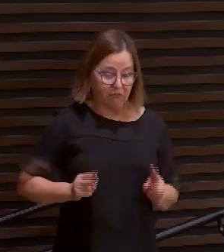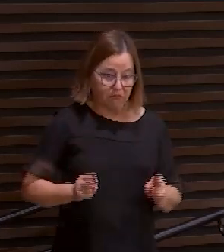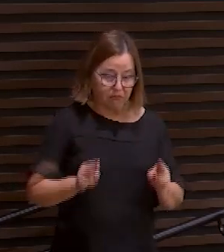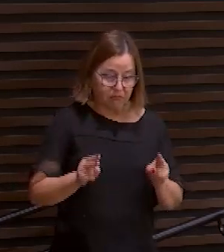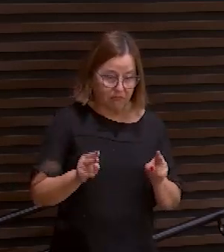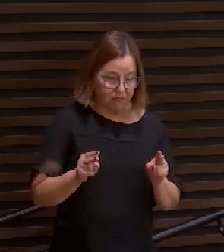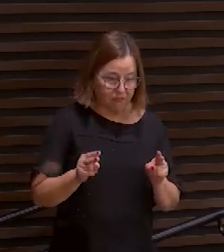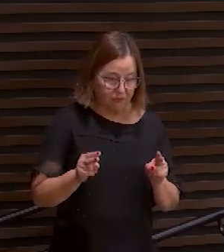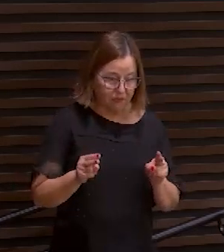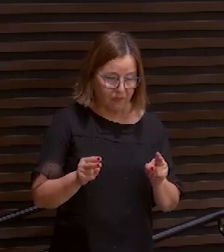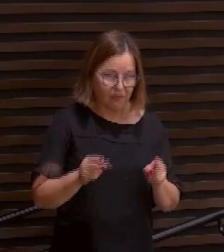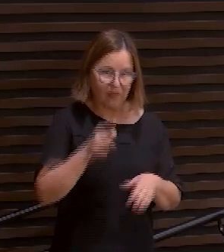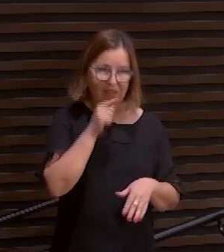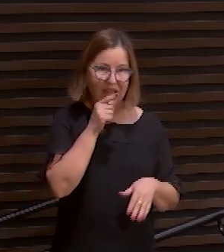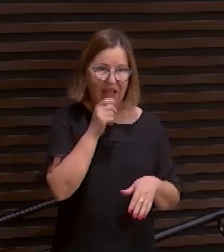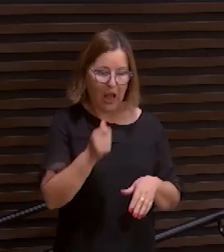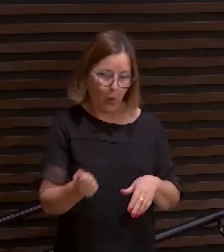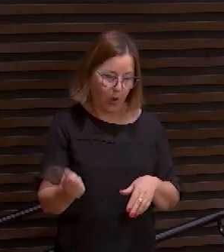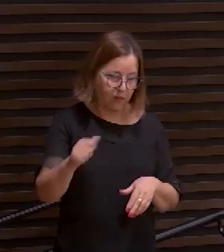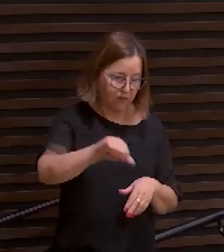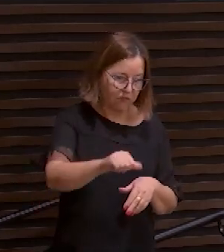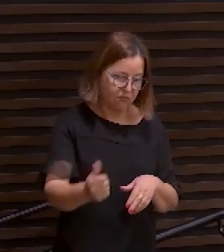a regar a semente.